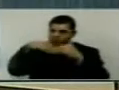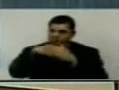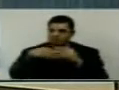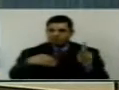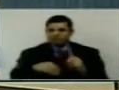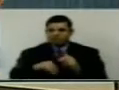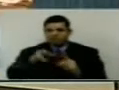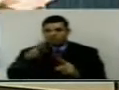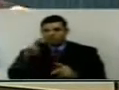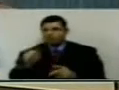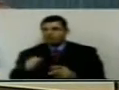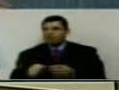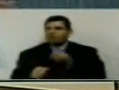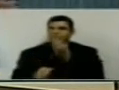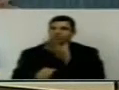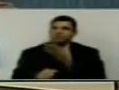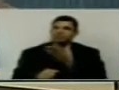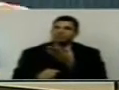professora Jussará.